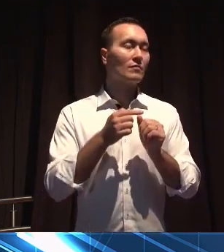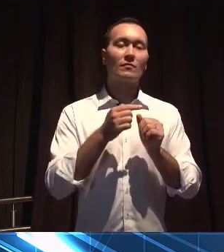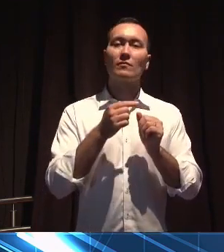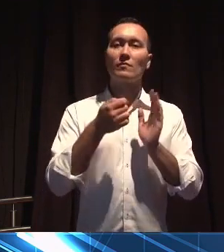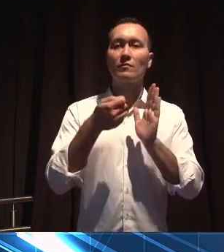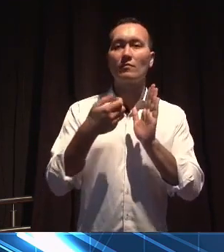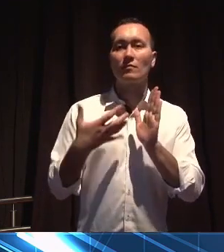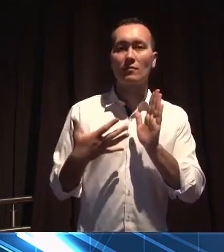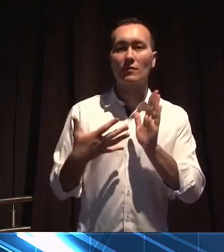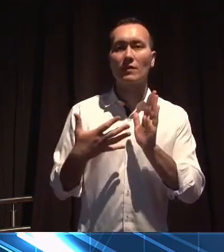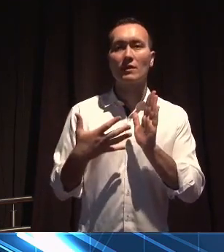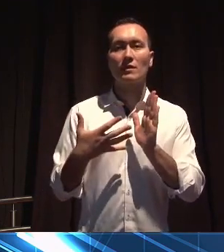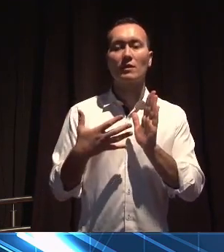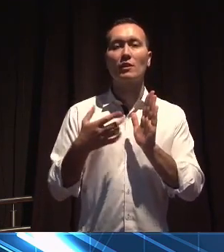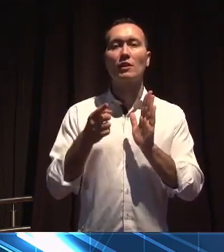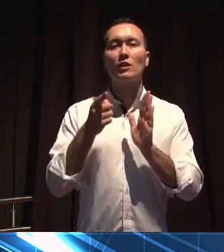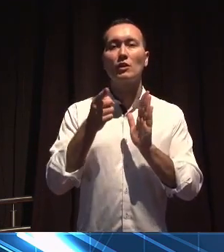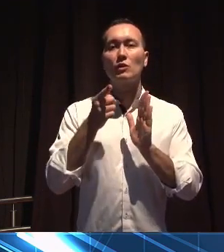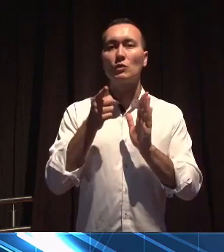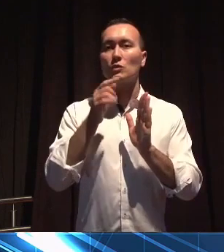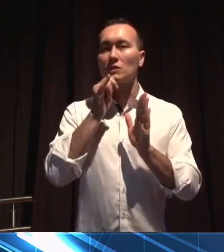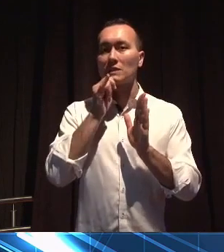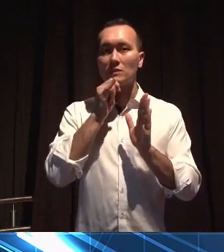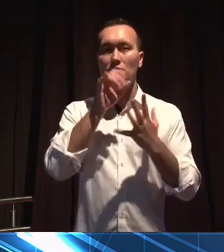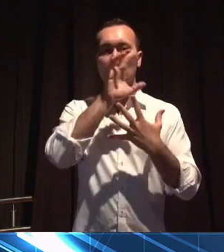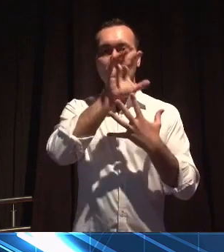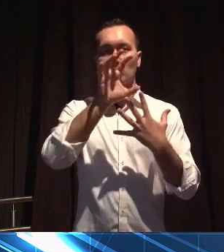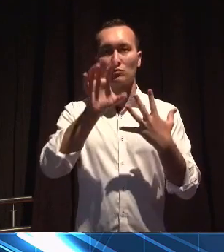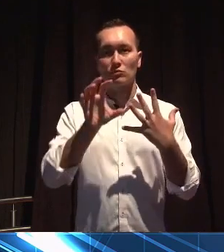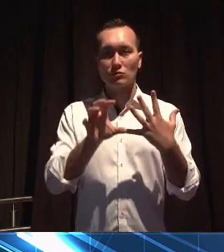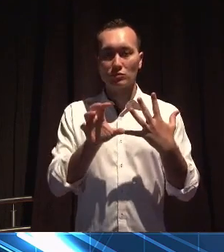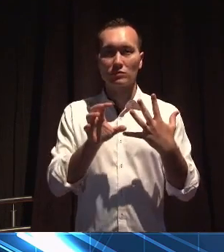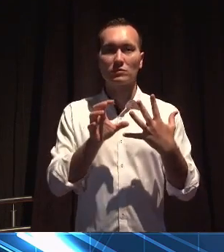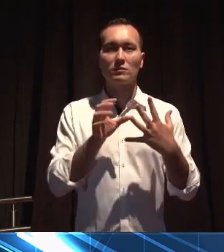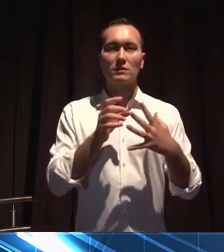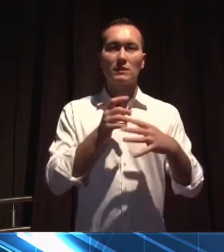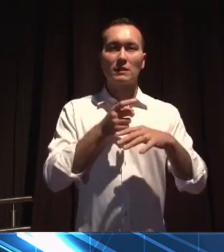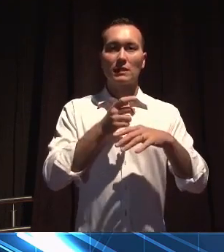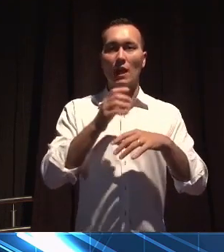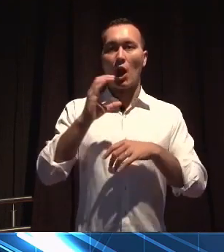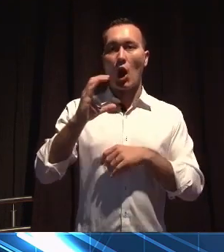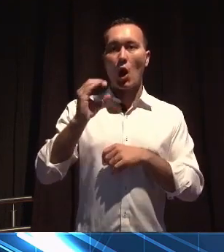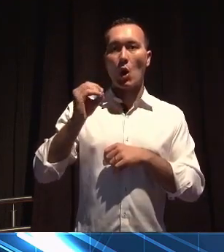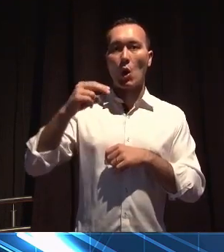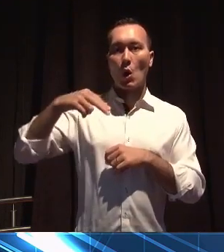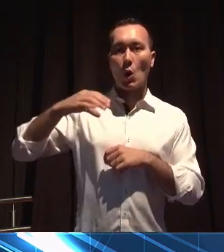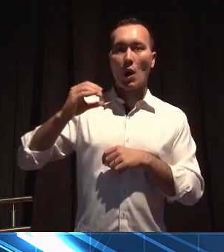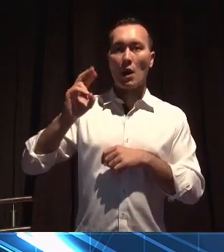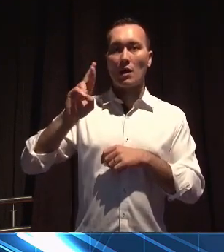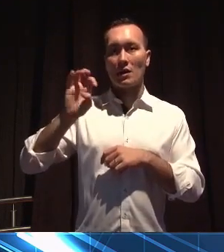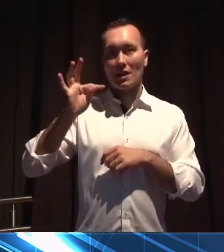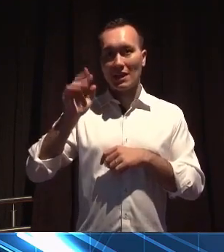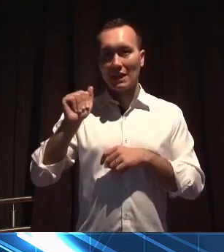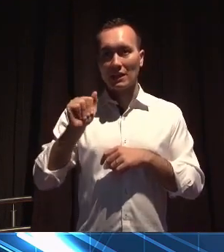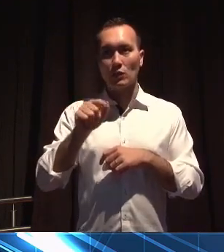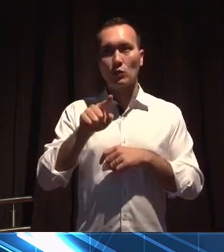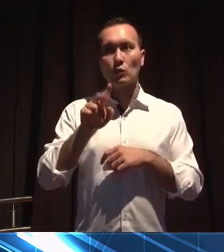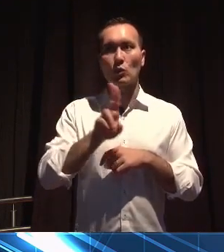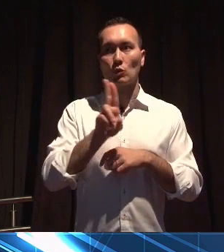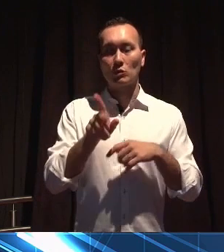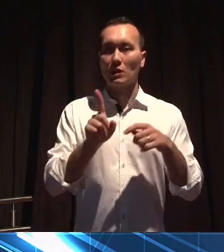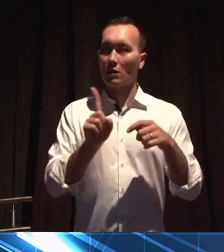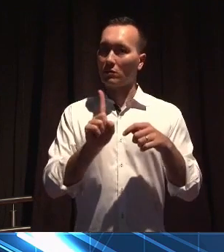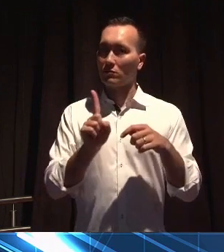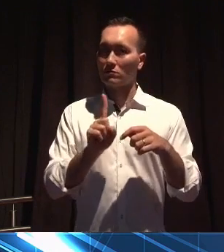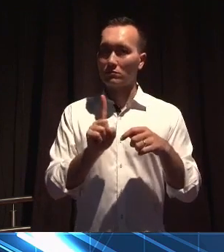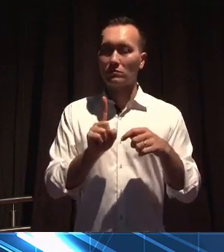instâncias variáveis com instâncias de classes concretas é assim bem radical isso daí né E aí vem os